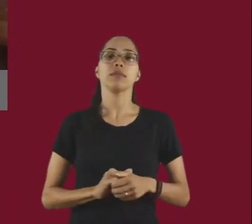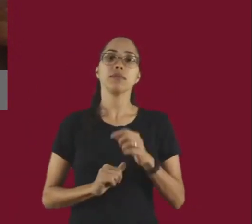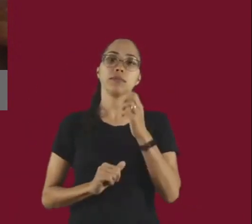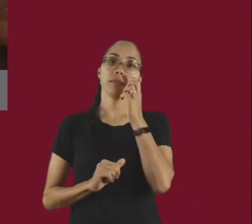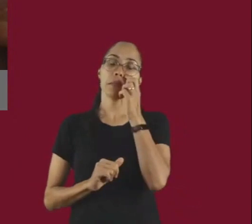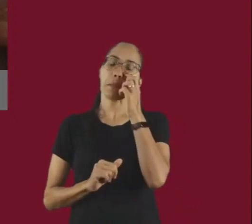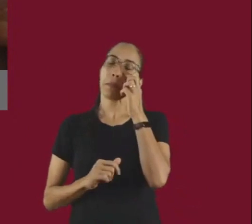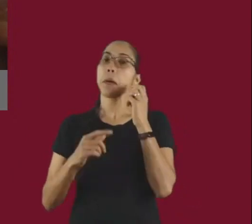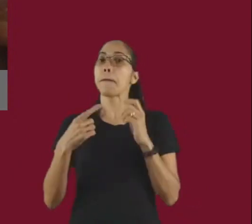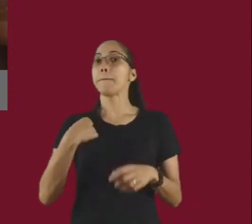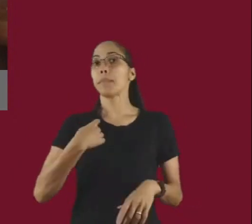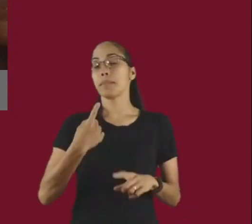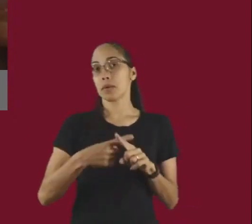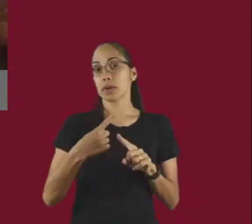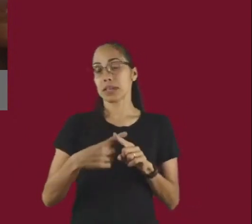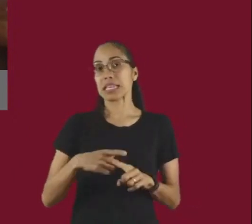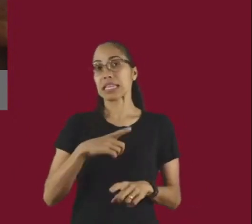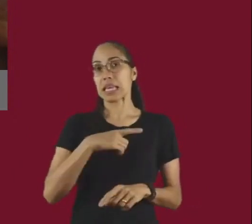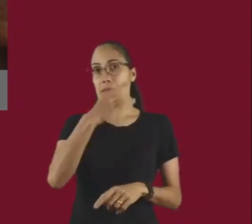não alcançou